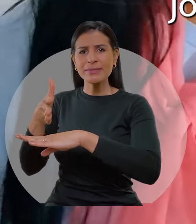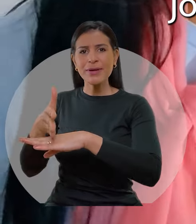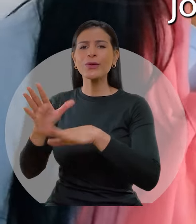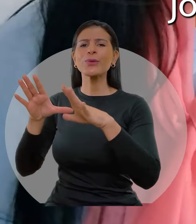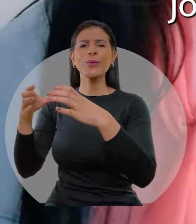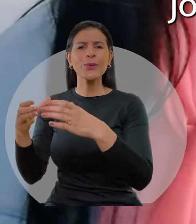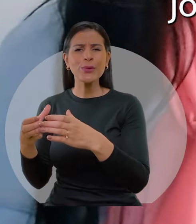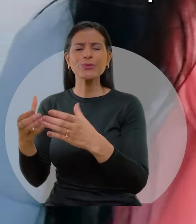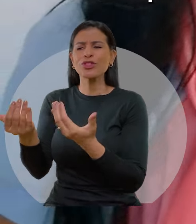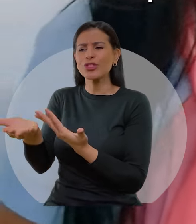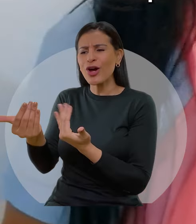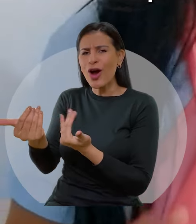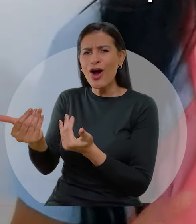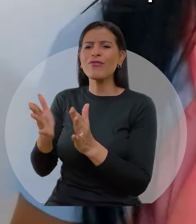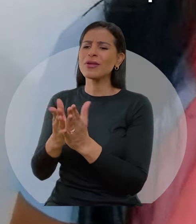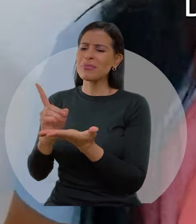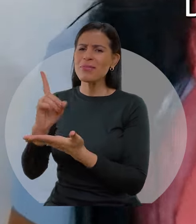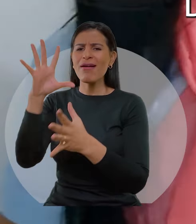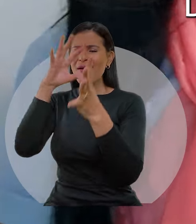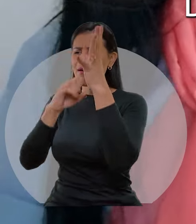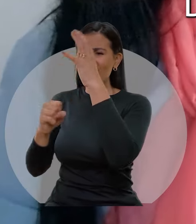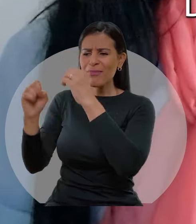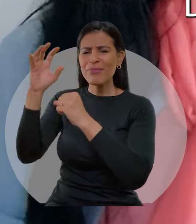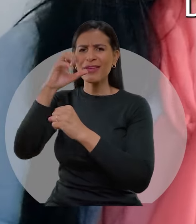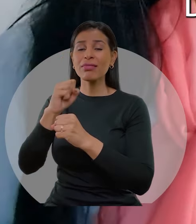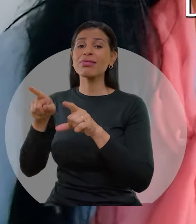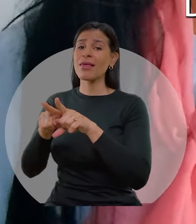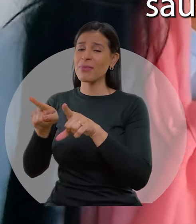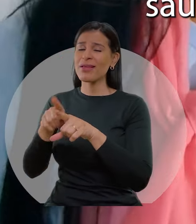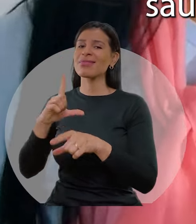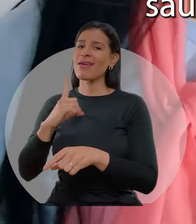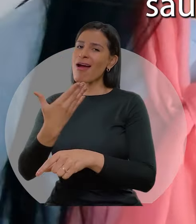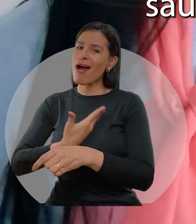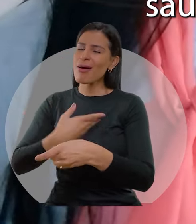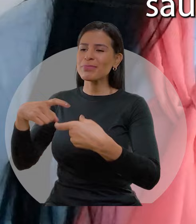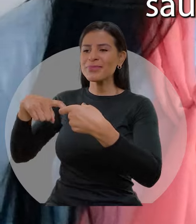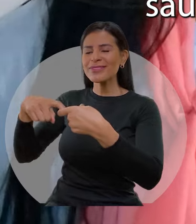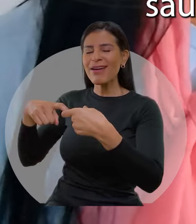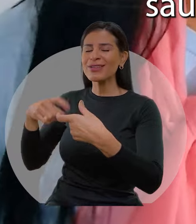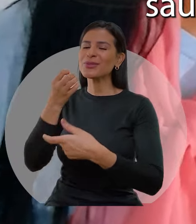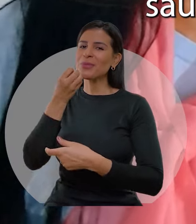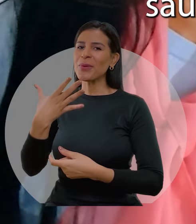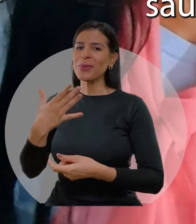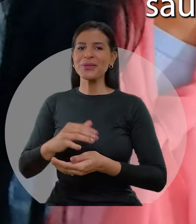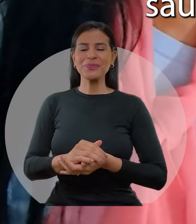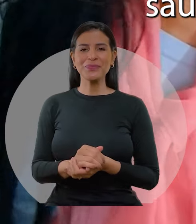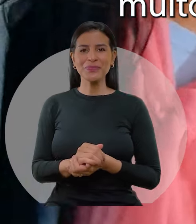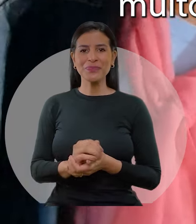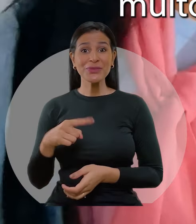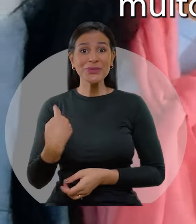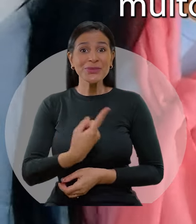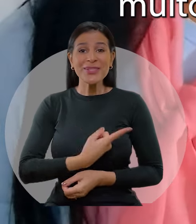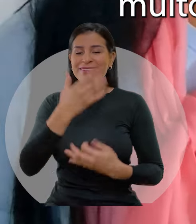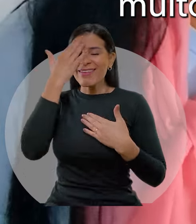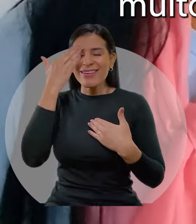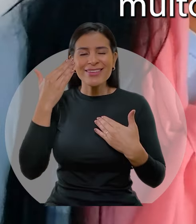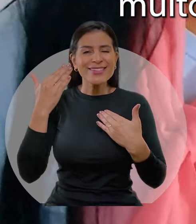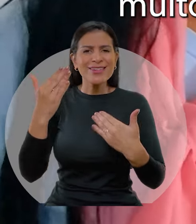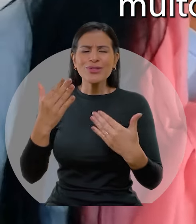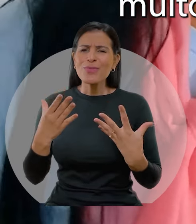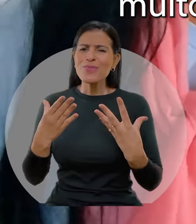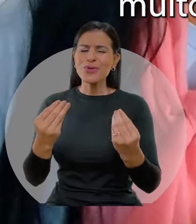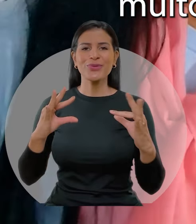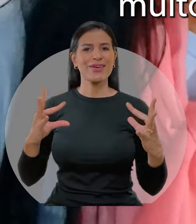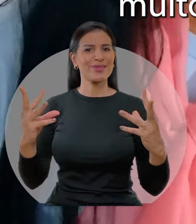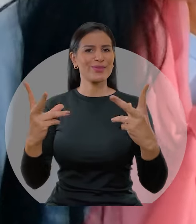dos encontros de jovens, têm aprendido muito sobre a palavra de Deus e a fazer amizades saudáveis. Nós agradecemos